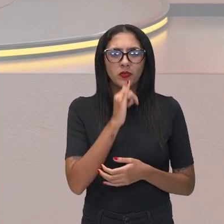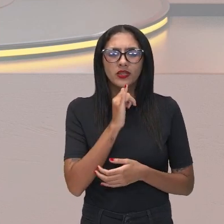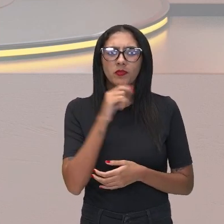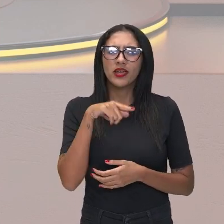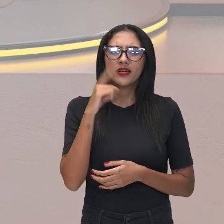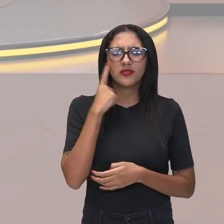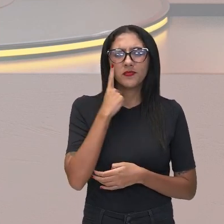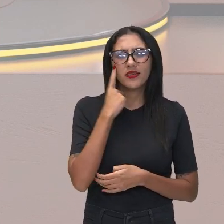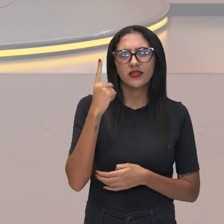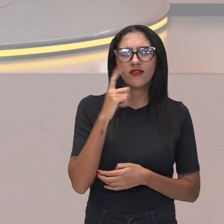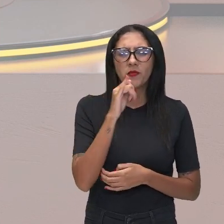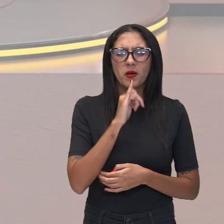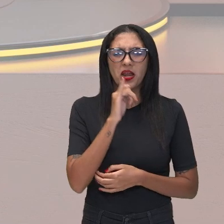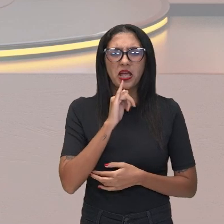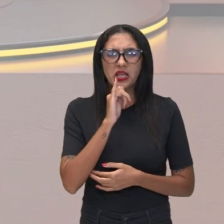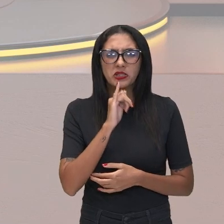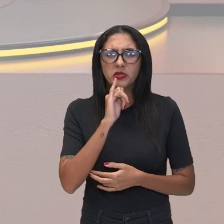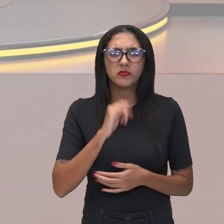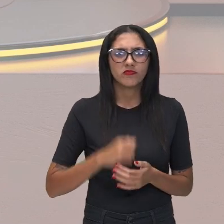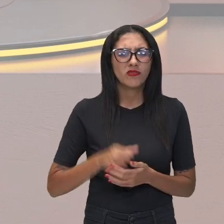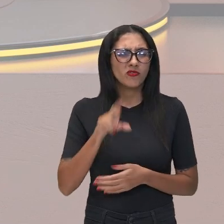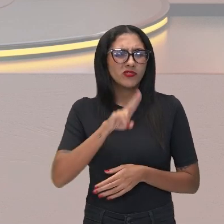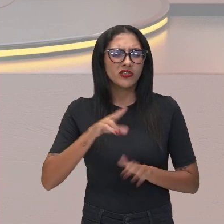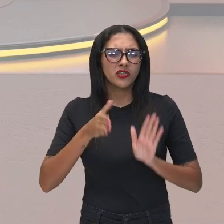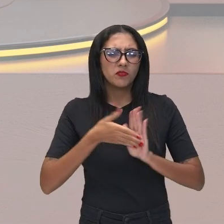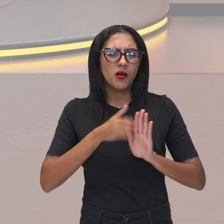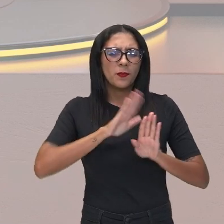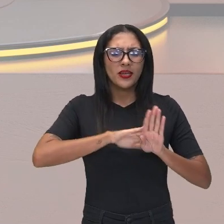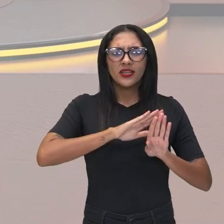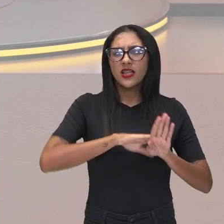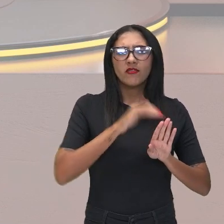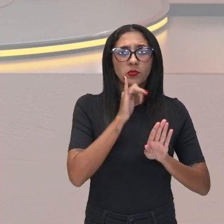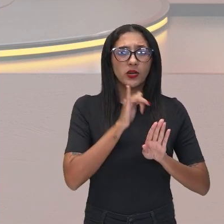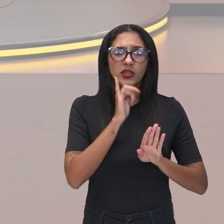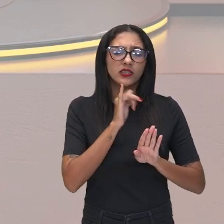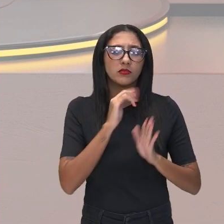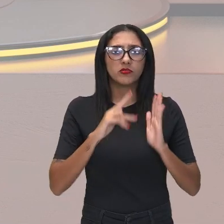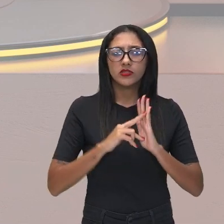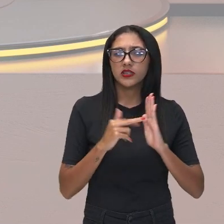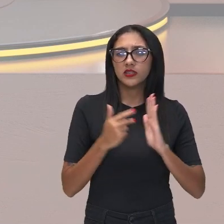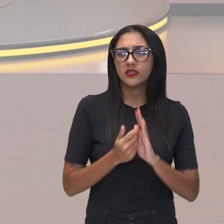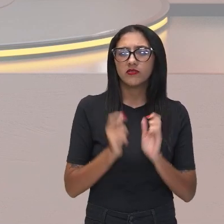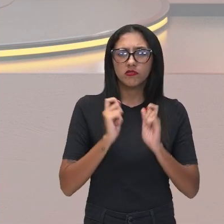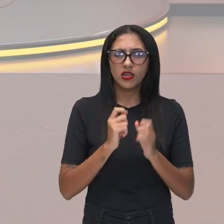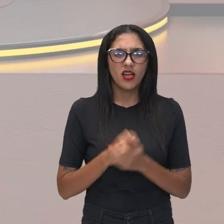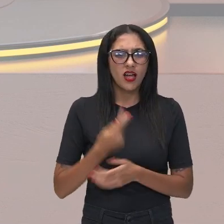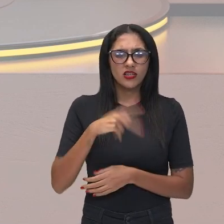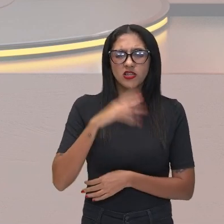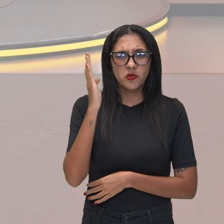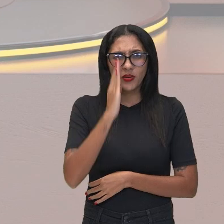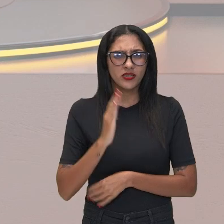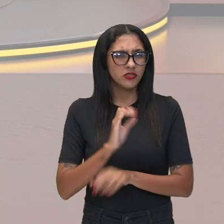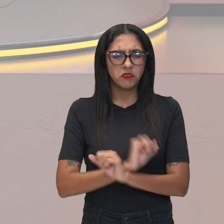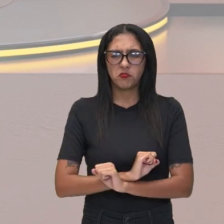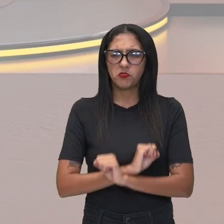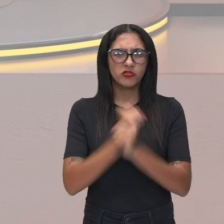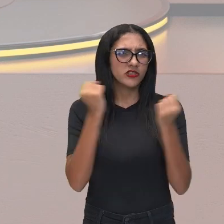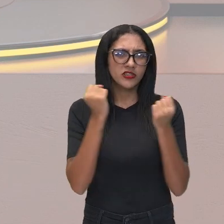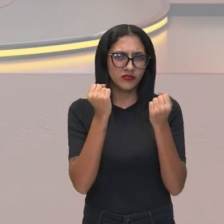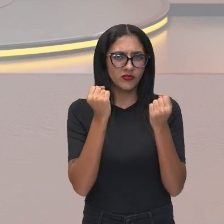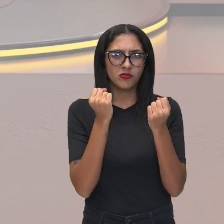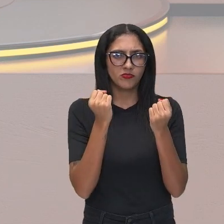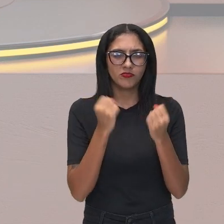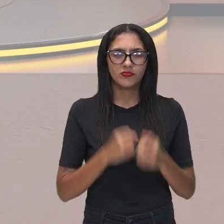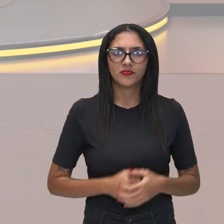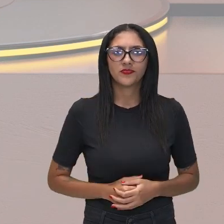fumar do que o Brasil lutar num combate internacional daquela monta, daquele tamanho, daquele volume, não é isso?